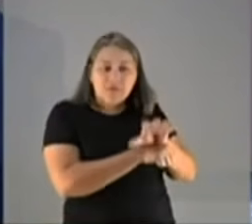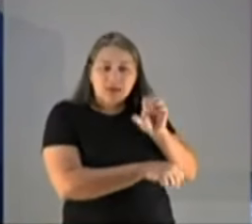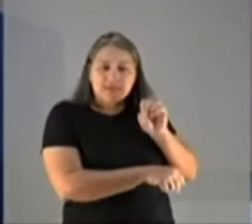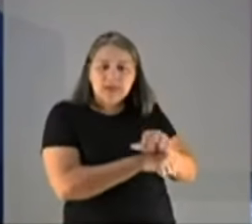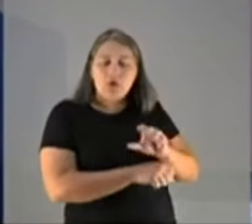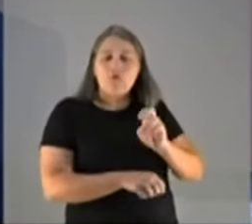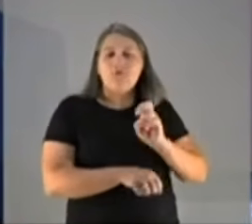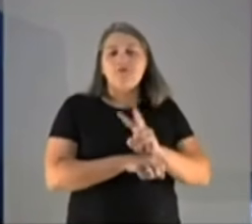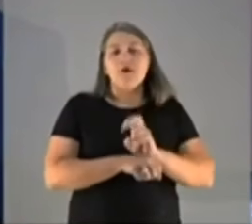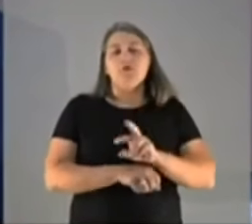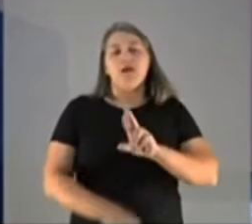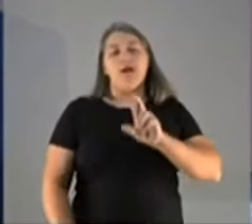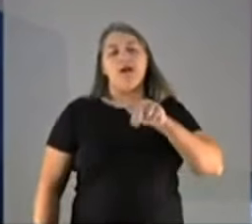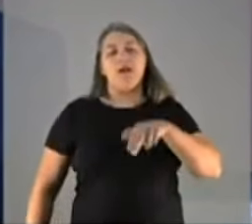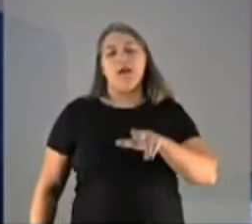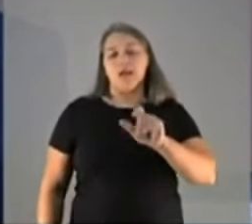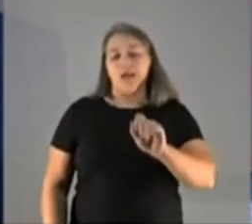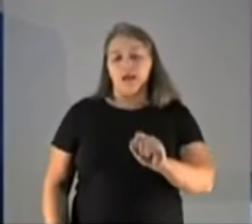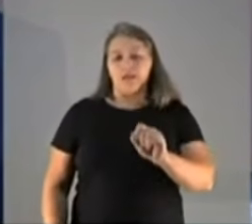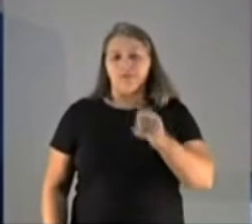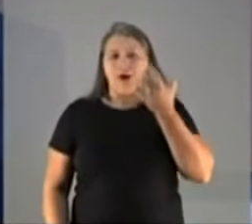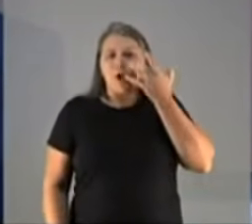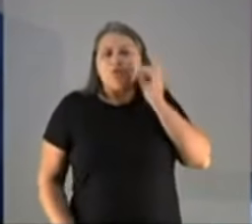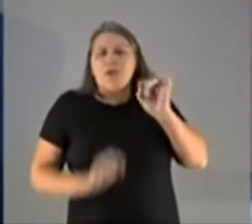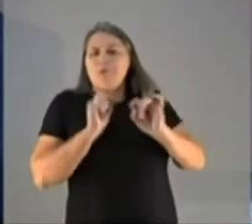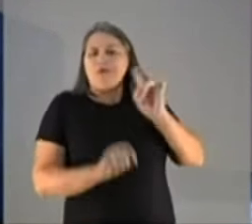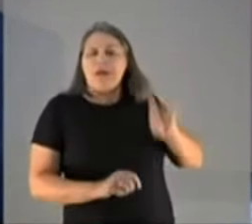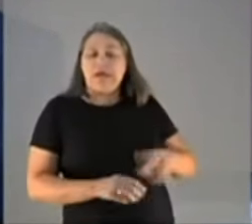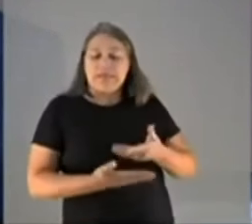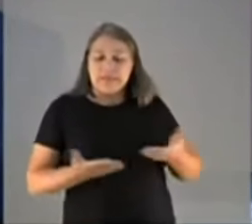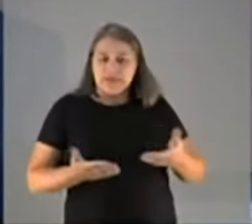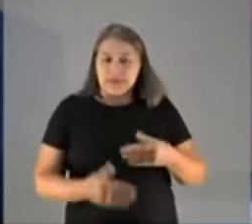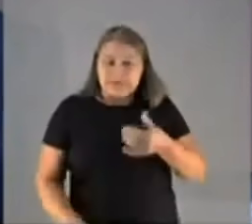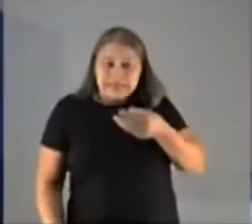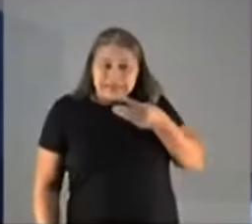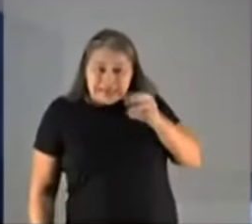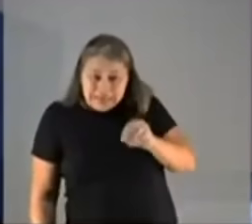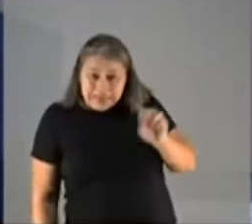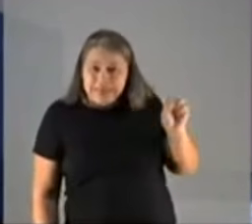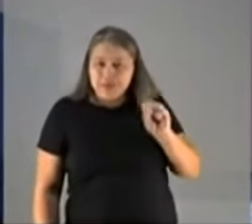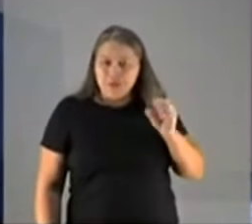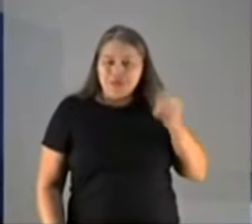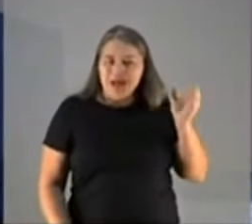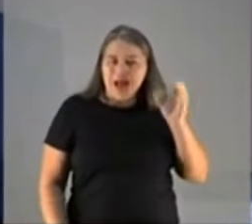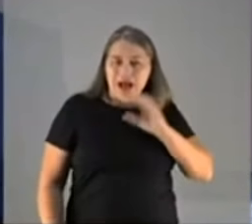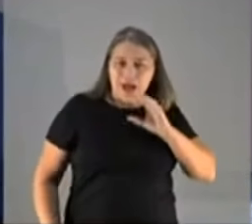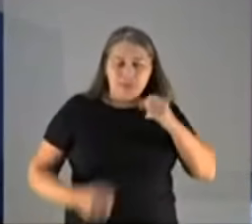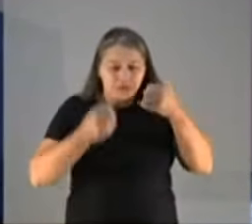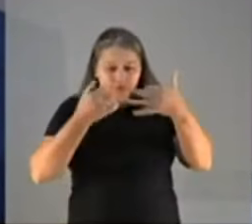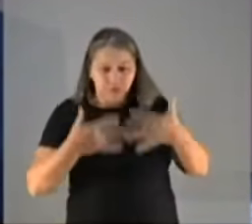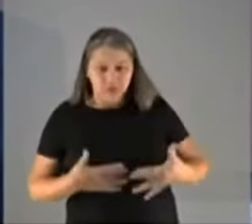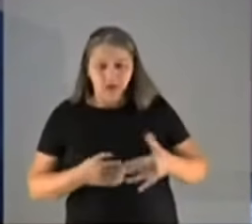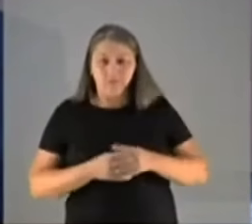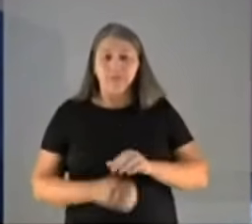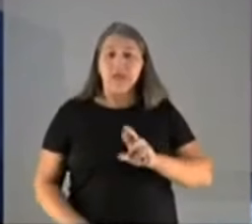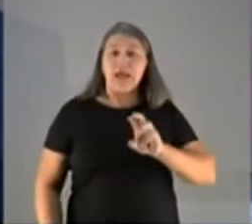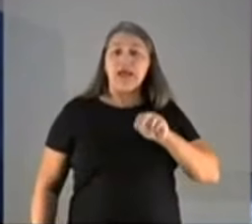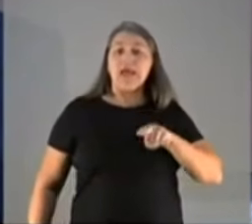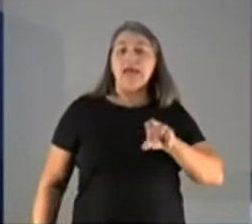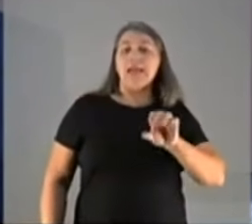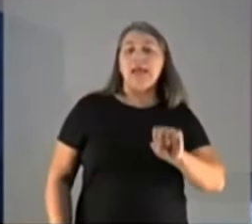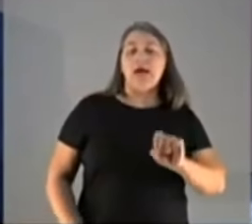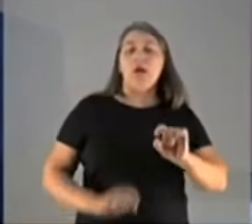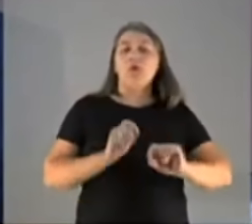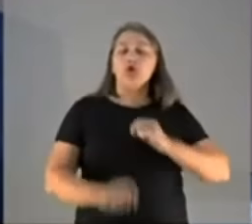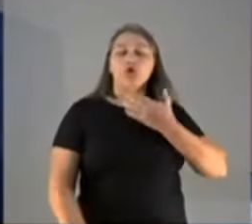RNA. As pessoas não sabem exatamente o que é isso. Então, se vocês me derem 30 segundos para explicar, eu agradeço. RNA é